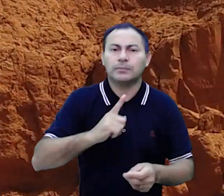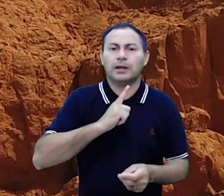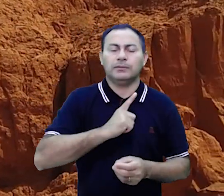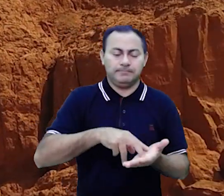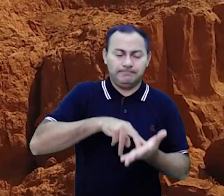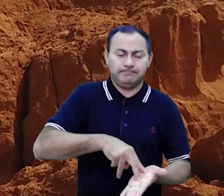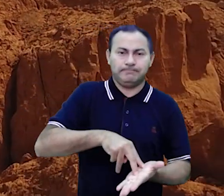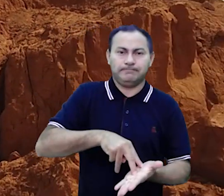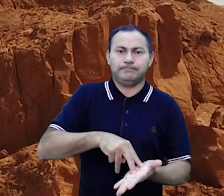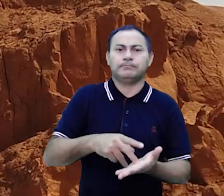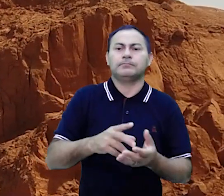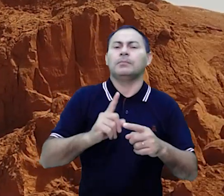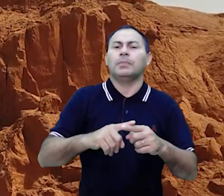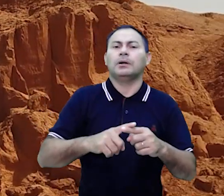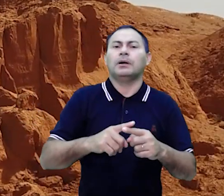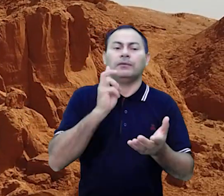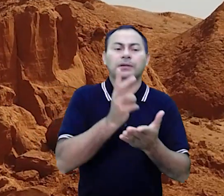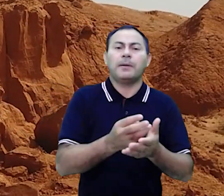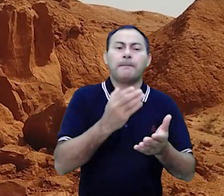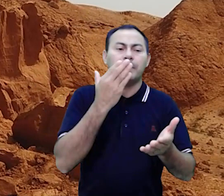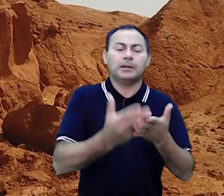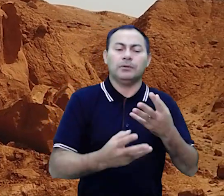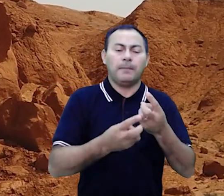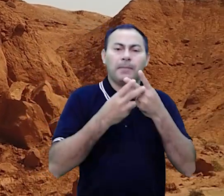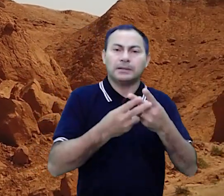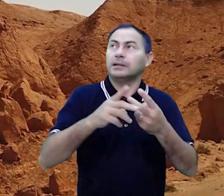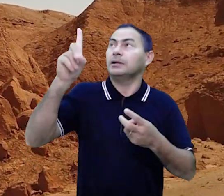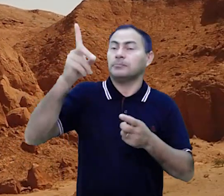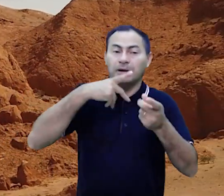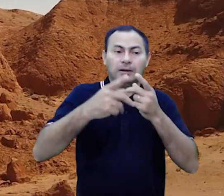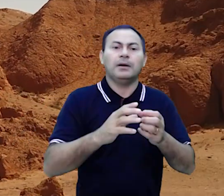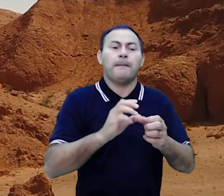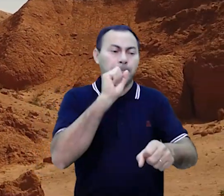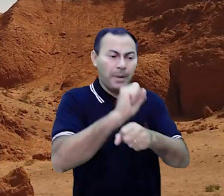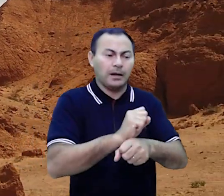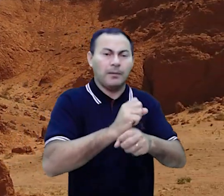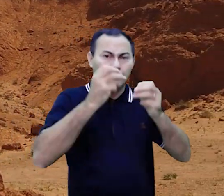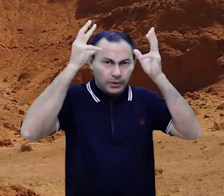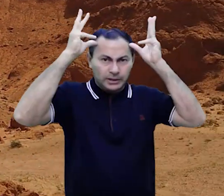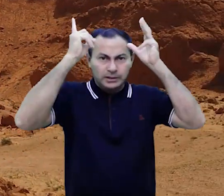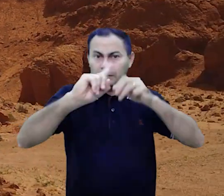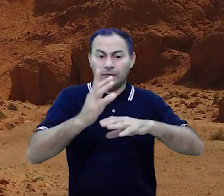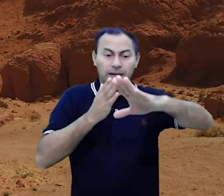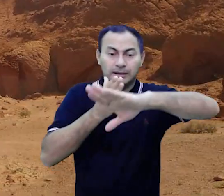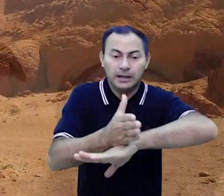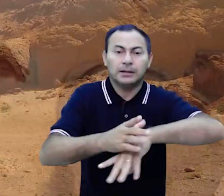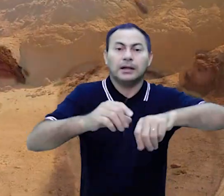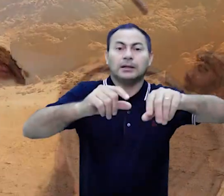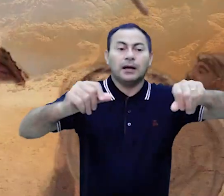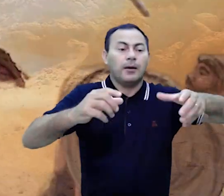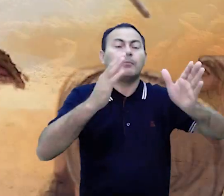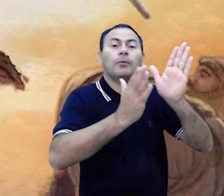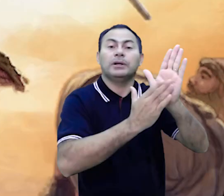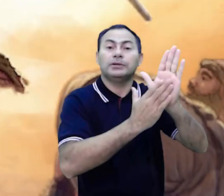tudo que ele teve que aguentar, e porque uma vez ele perdeu a paciência, Deus disse: chega, Moisés, você não vai